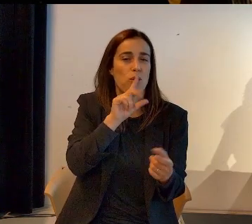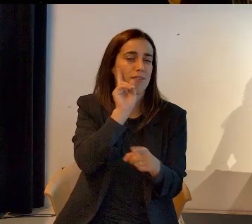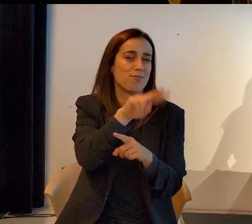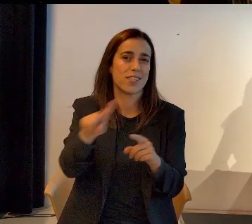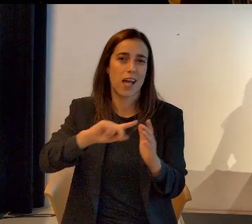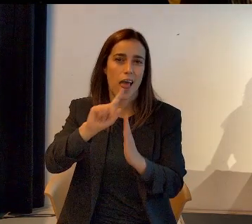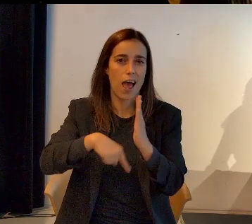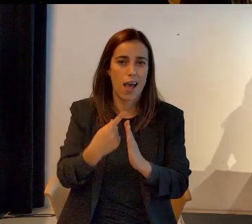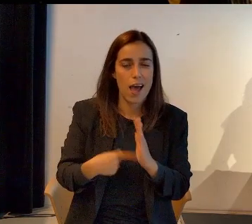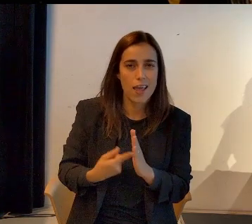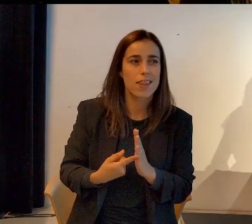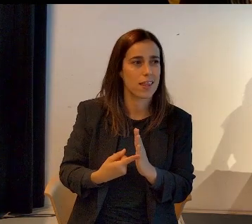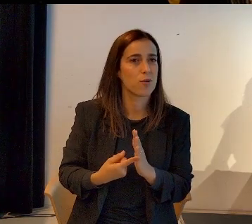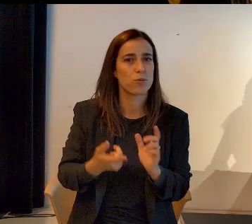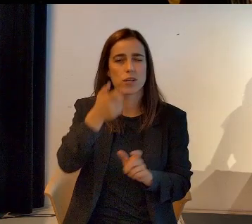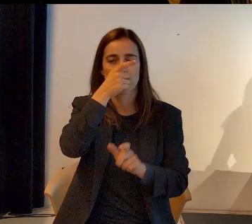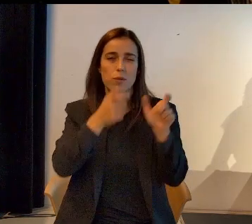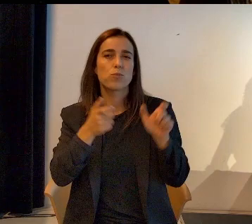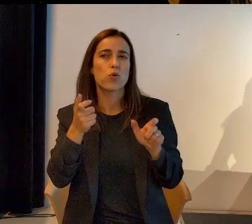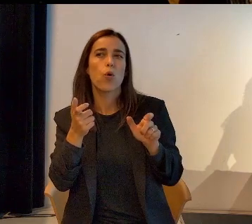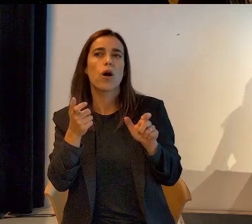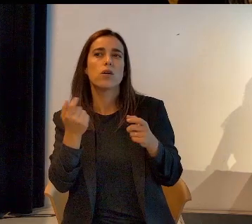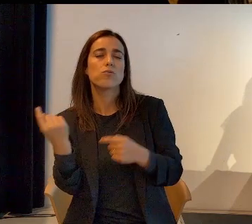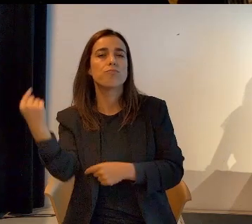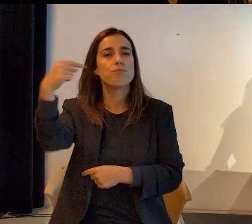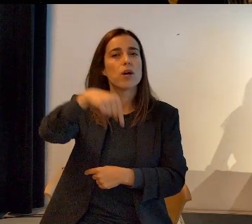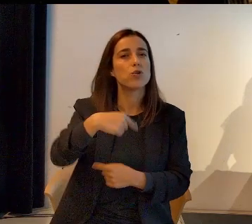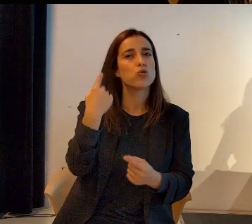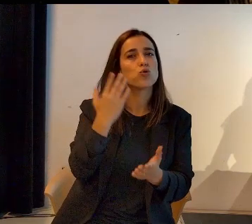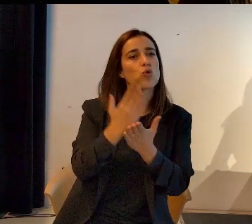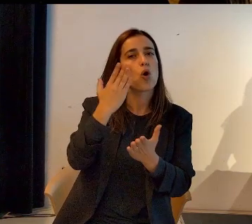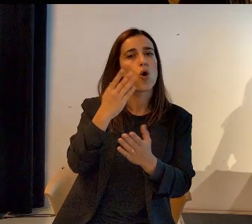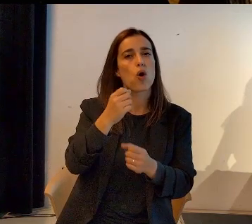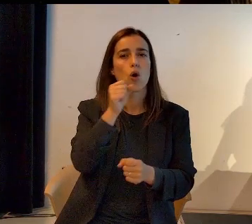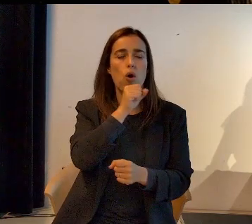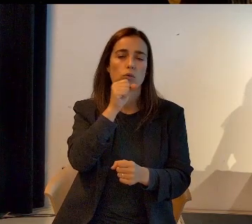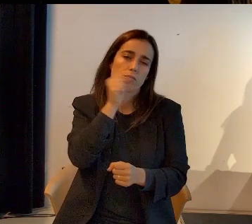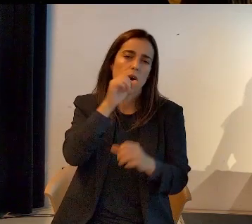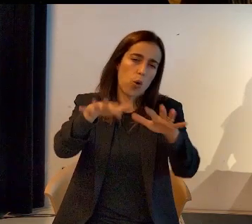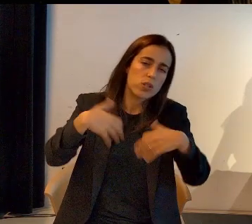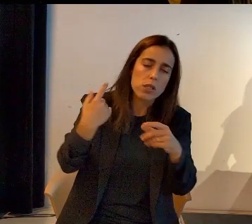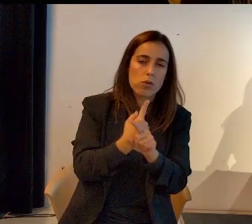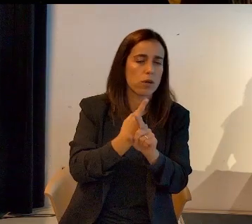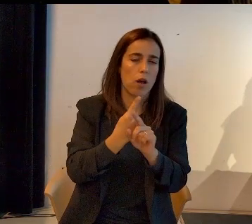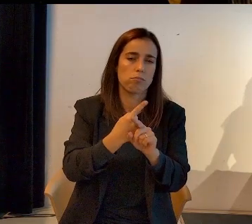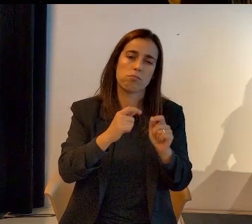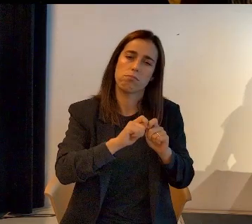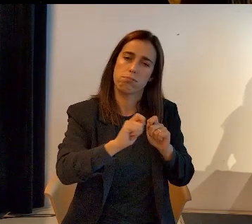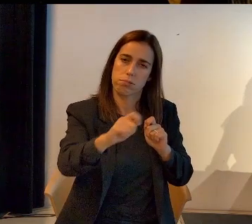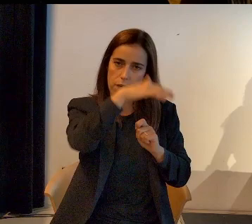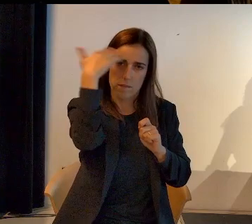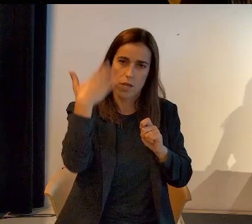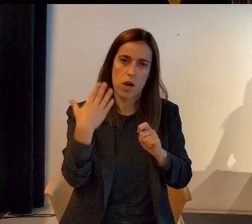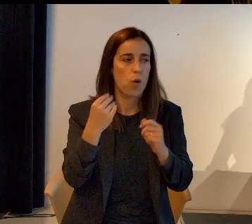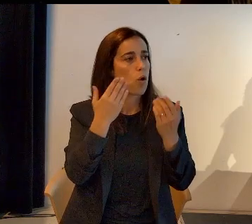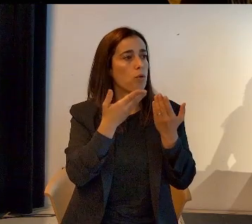temos sentido que cada vez mais as pessoas não vêm só durante o evento ou durante os concertos, mas vêm sim durante todo o verão. Portanto, muito obrigado